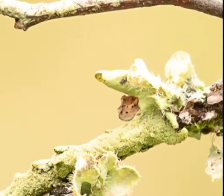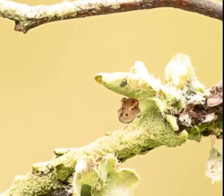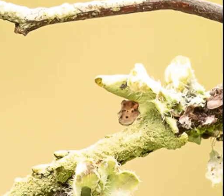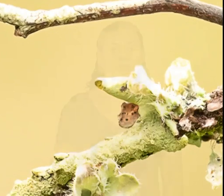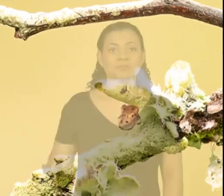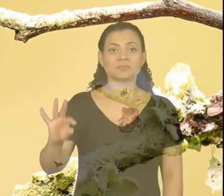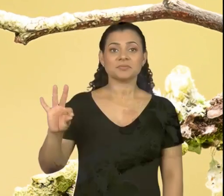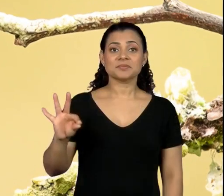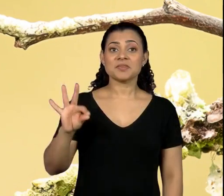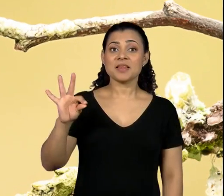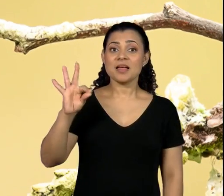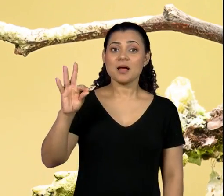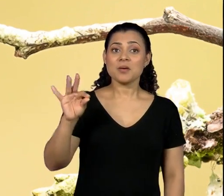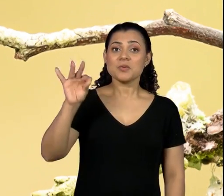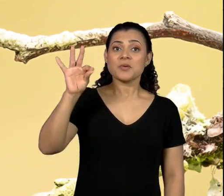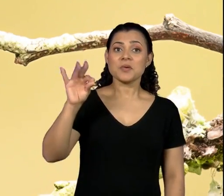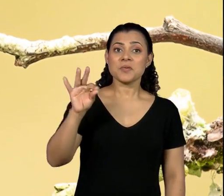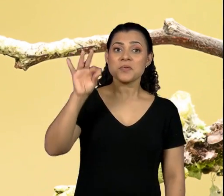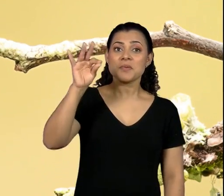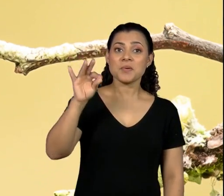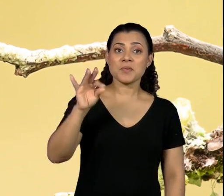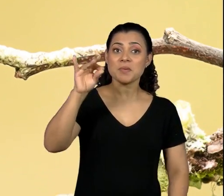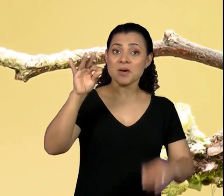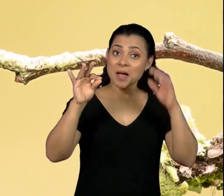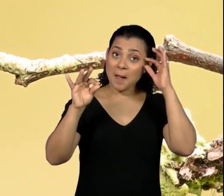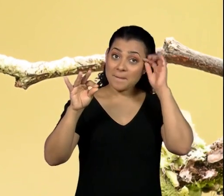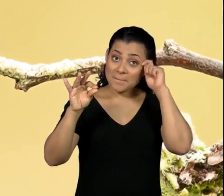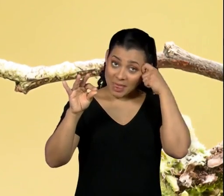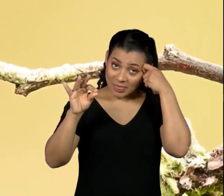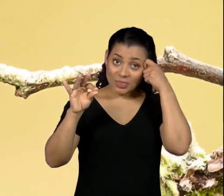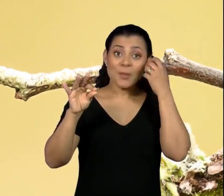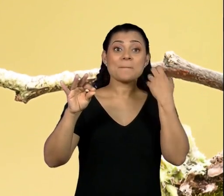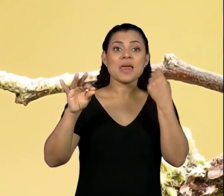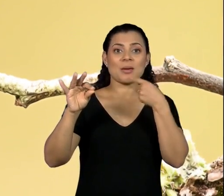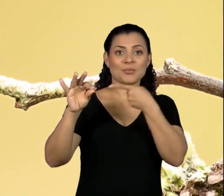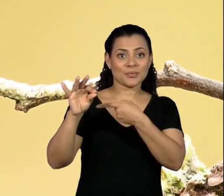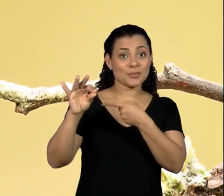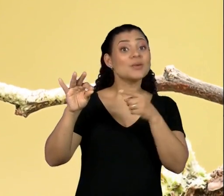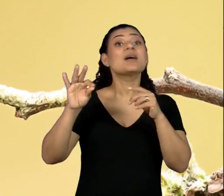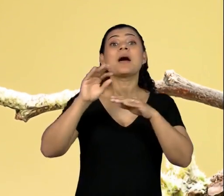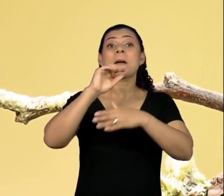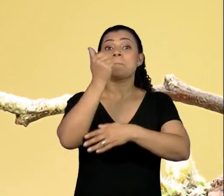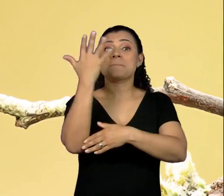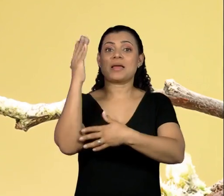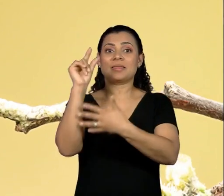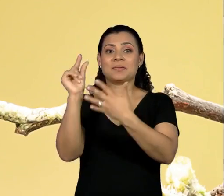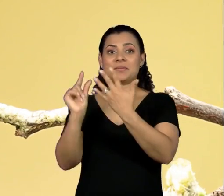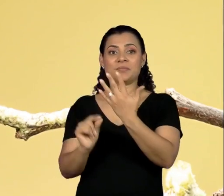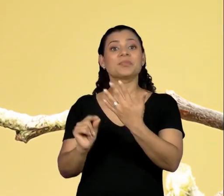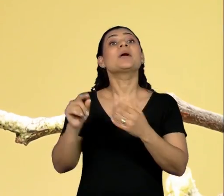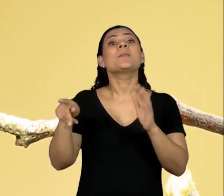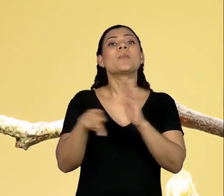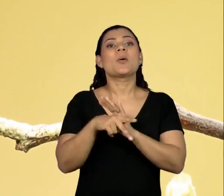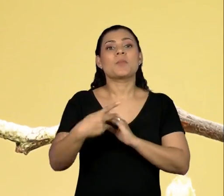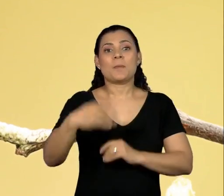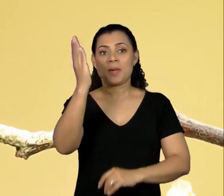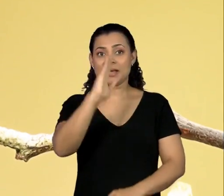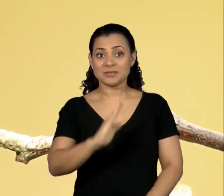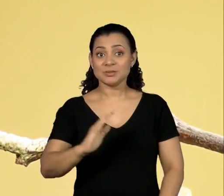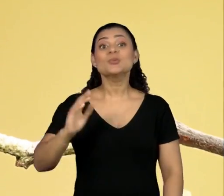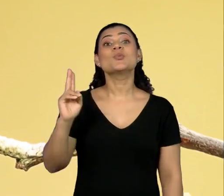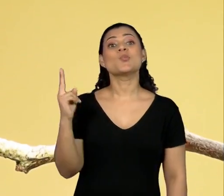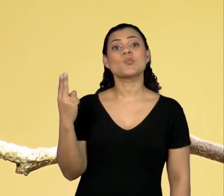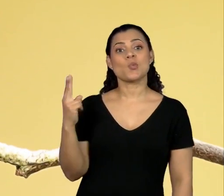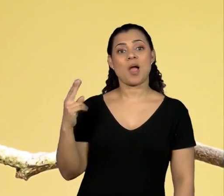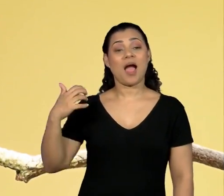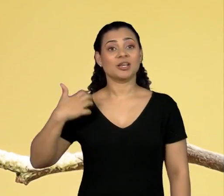O beija-flor preto da cauda branca, espécie da Mata Atlântica presente no Brasil, Uruguai e Argentina, canta